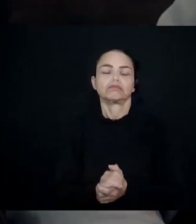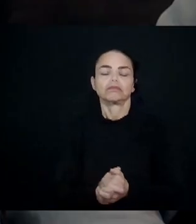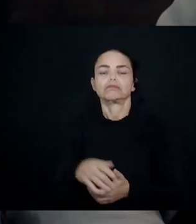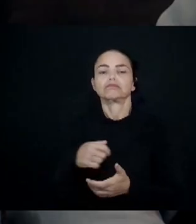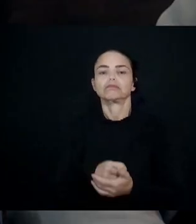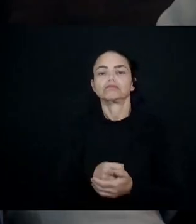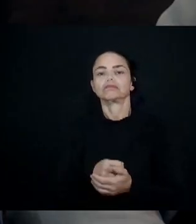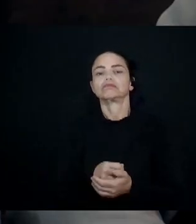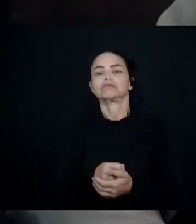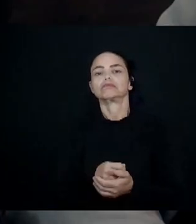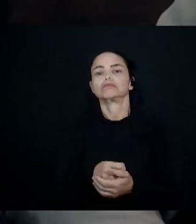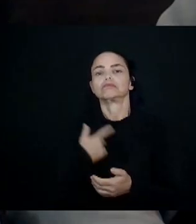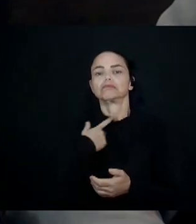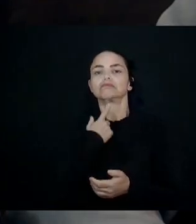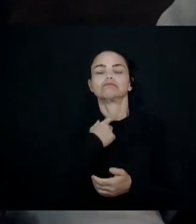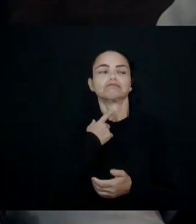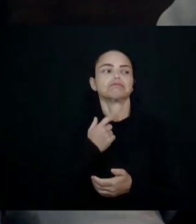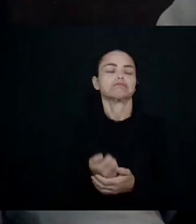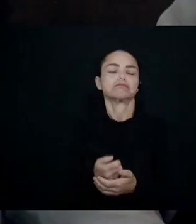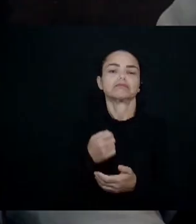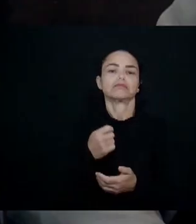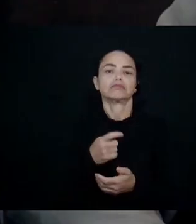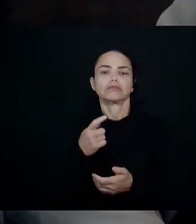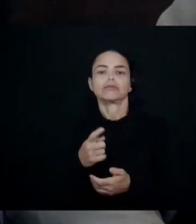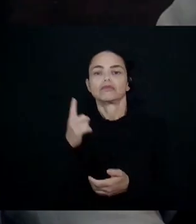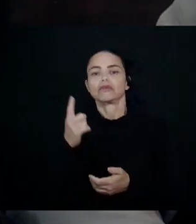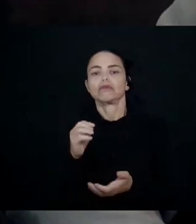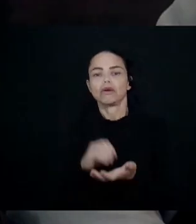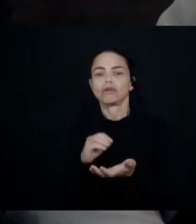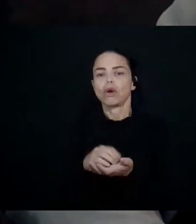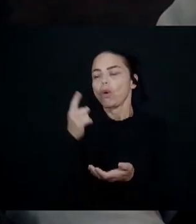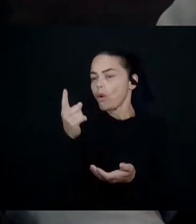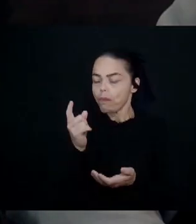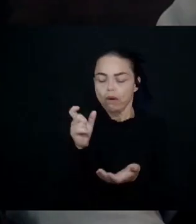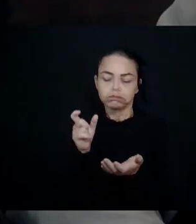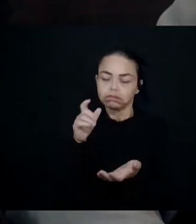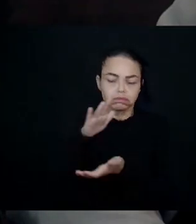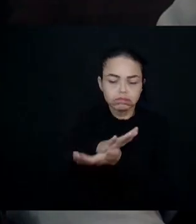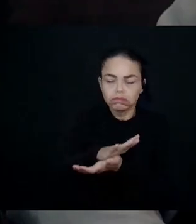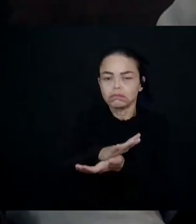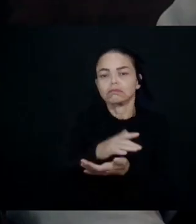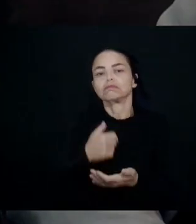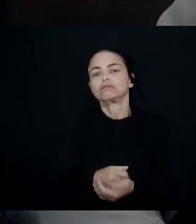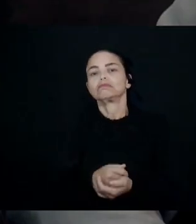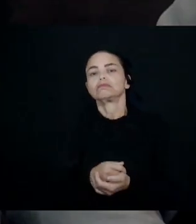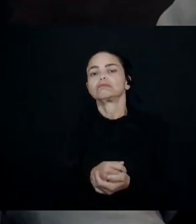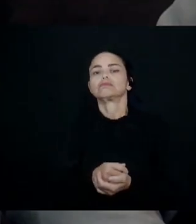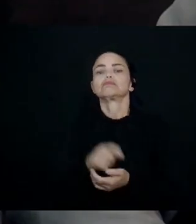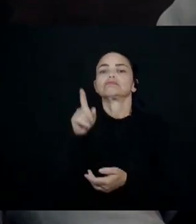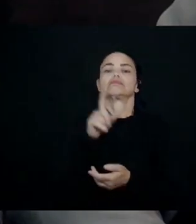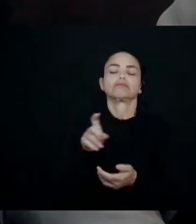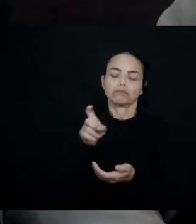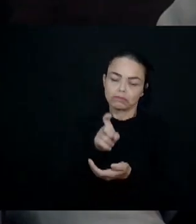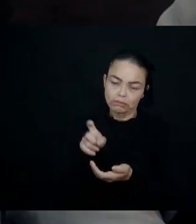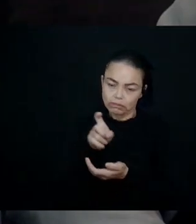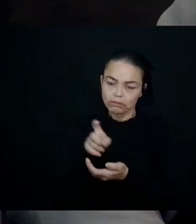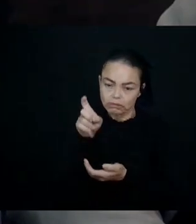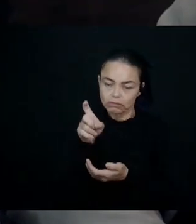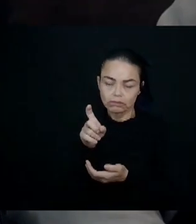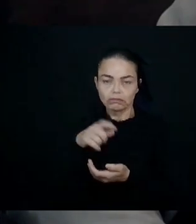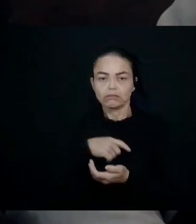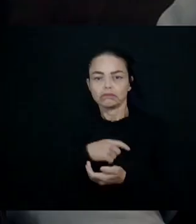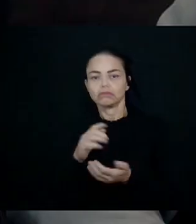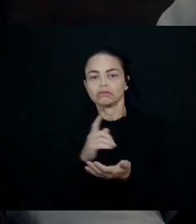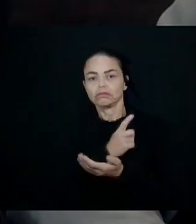você esteja faltando, por exemplo, só uma figurinha, então lá você vai ter aquela funcionalidade de, quando algum dos nossos